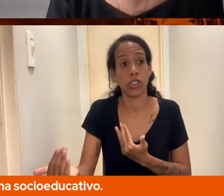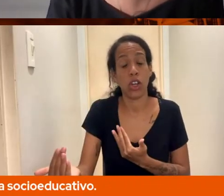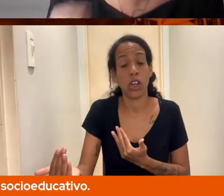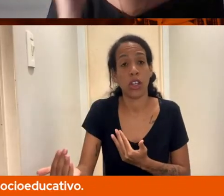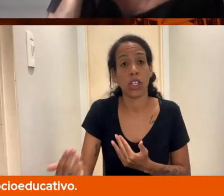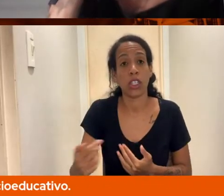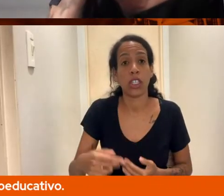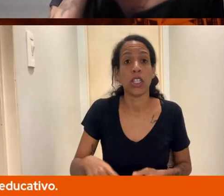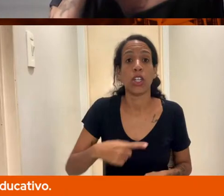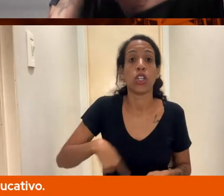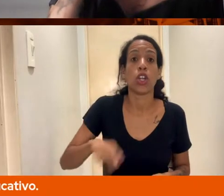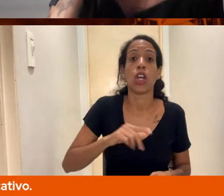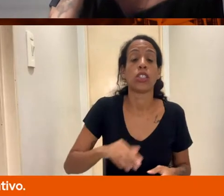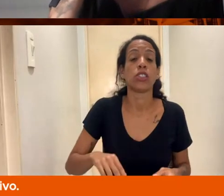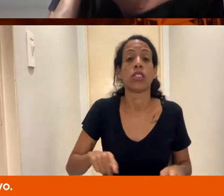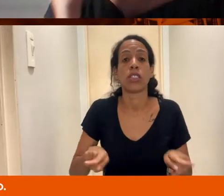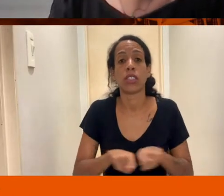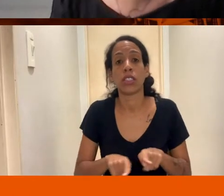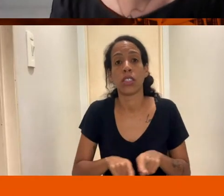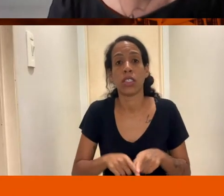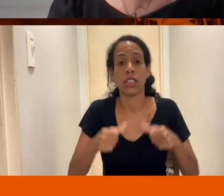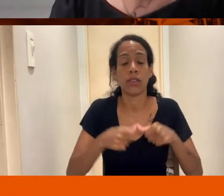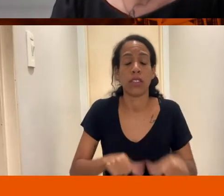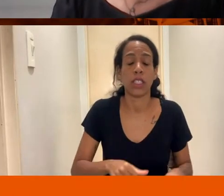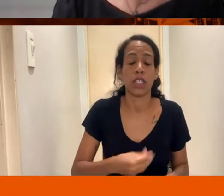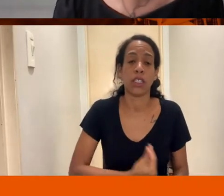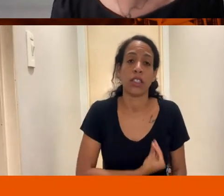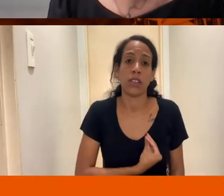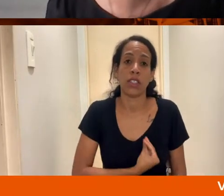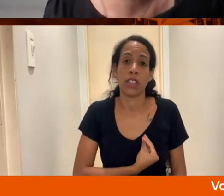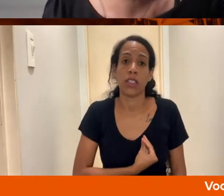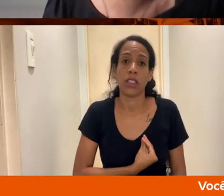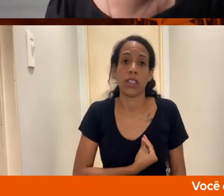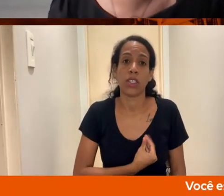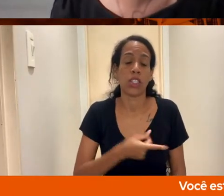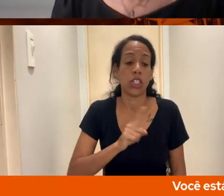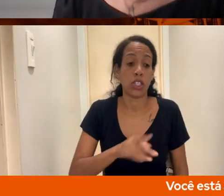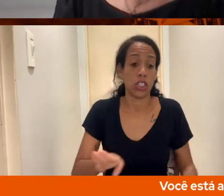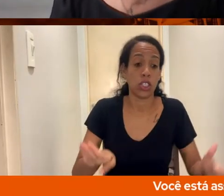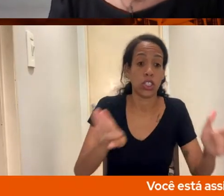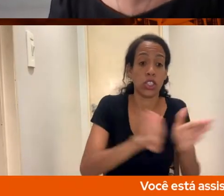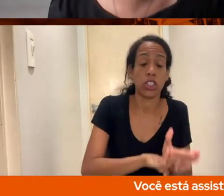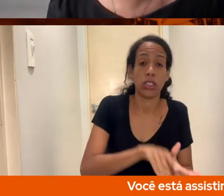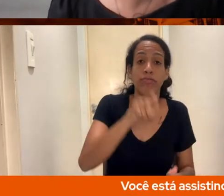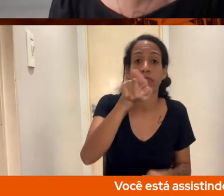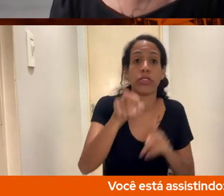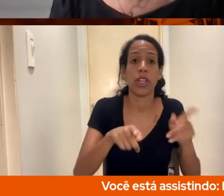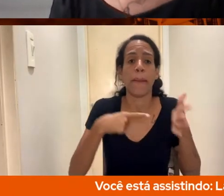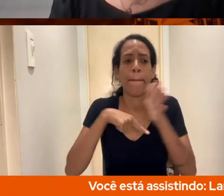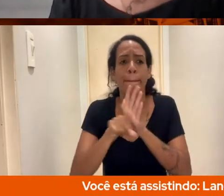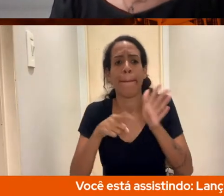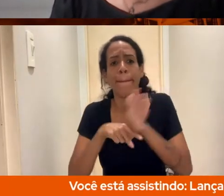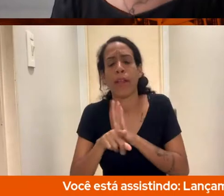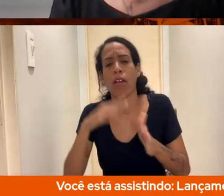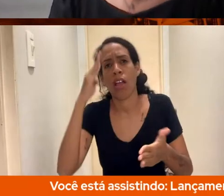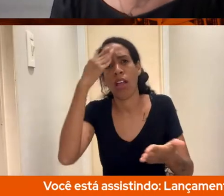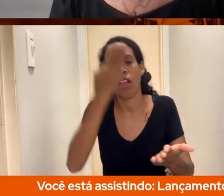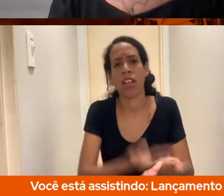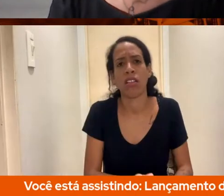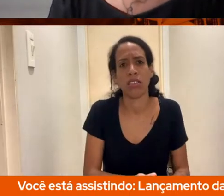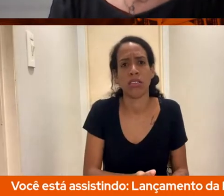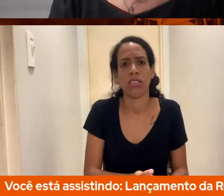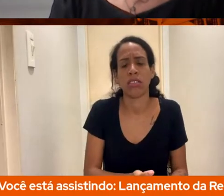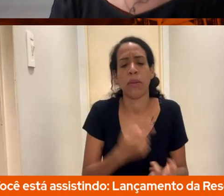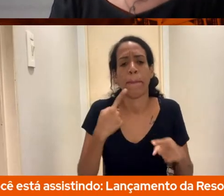nossas jovens adolescentes que estão no sistema socioeducativo, para que eles não cheguem lá, né? E se perguntar ainda assim por